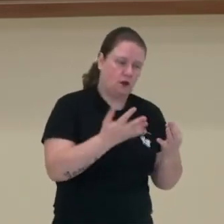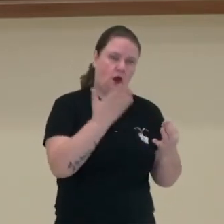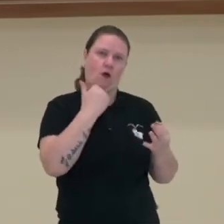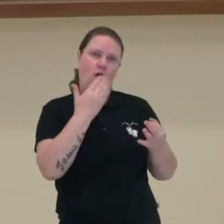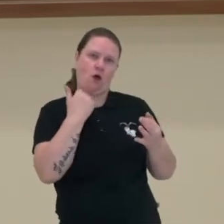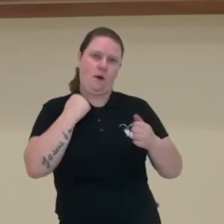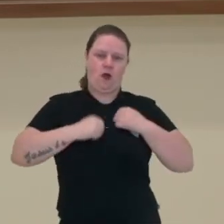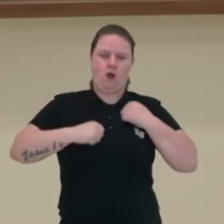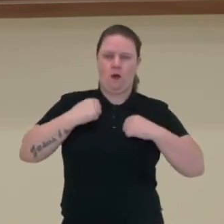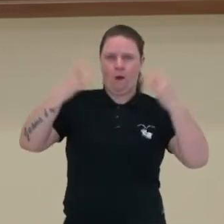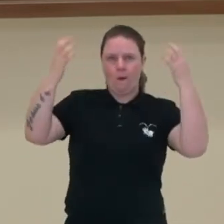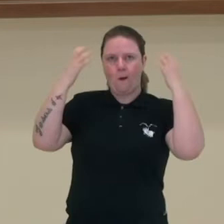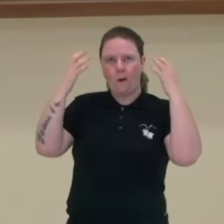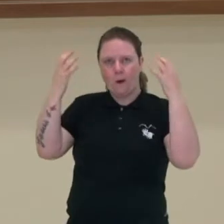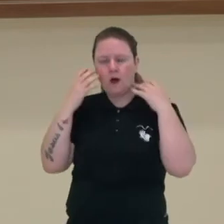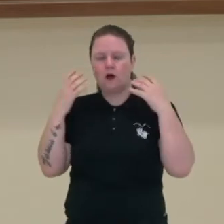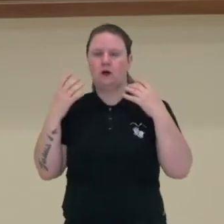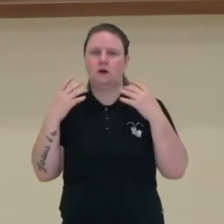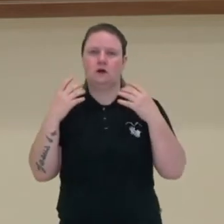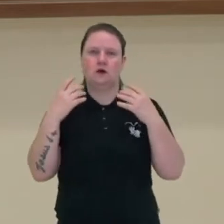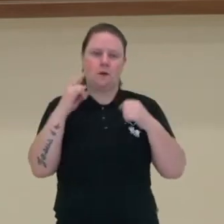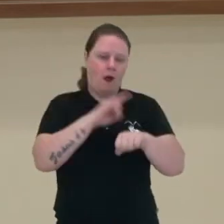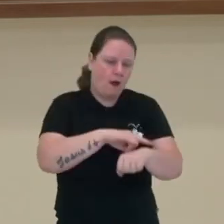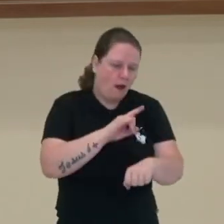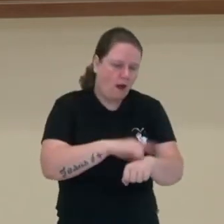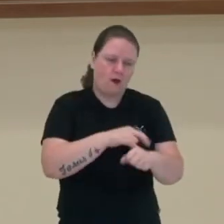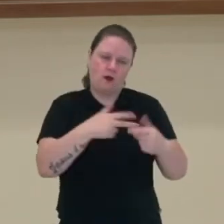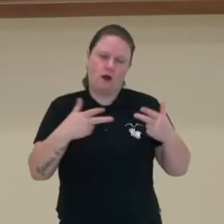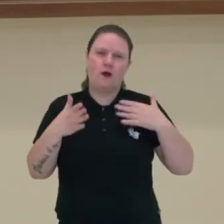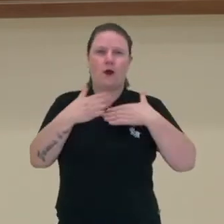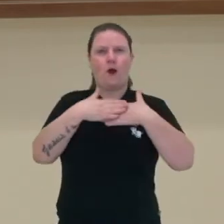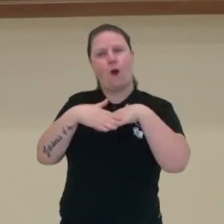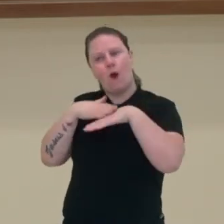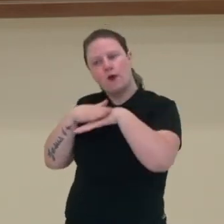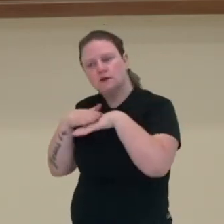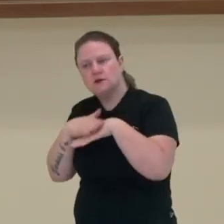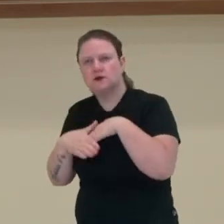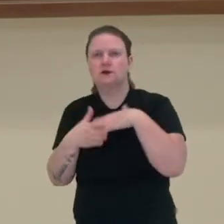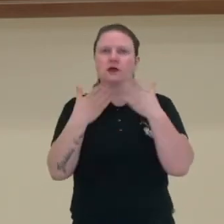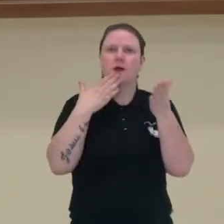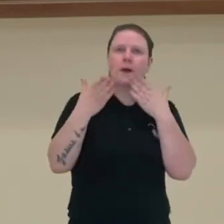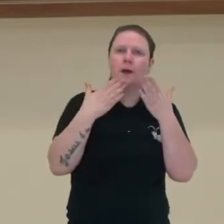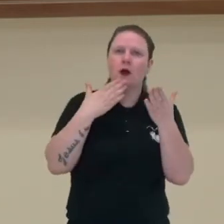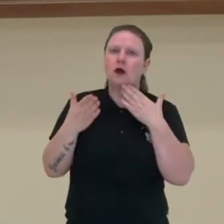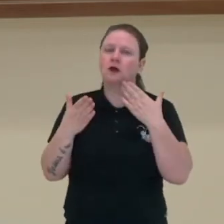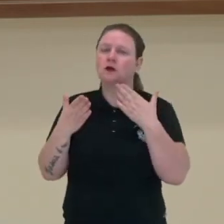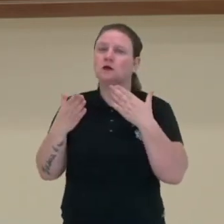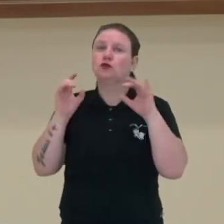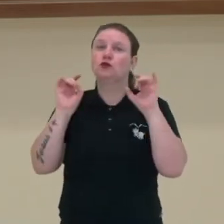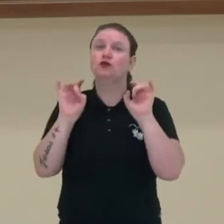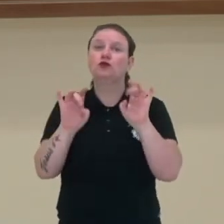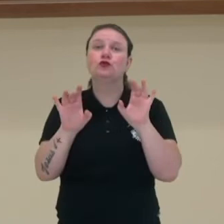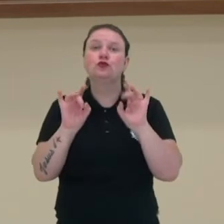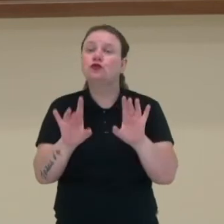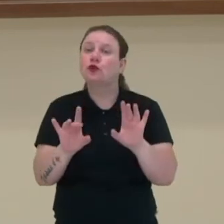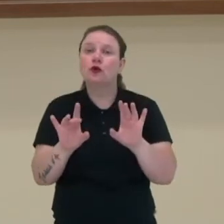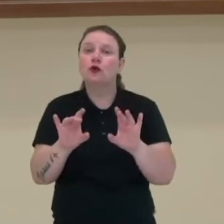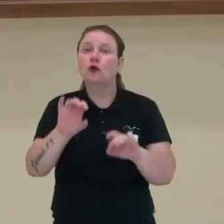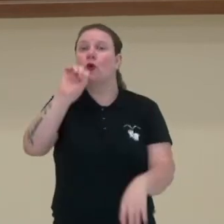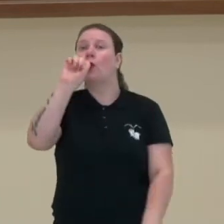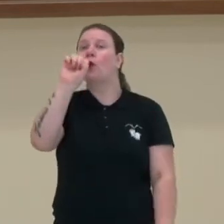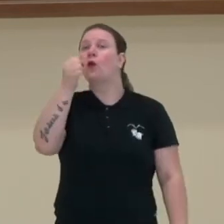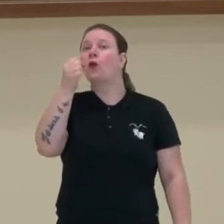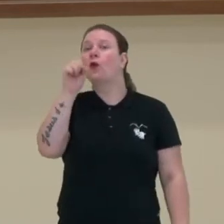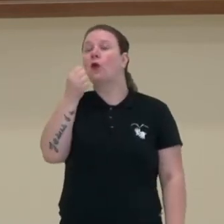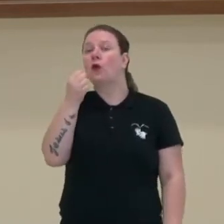tomar banho, para fazer suas necessidades, para conversar, para fazer qualquer outra coisa. Só sobra para você, de fato, 8 horas,